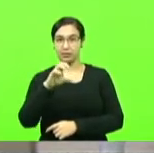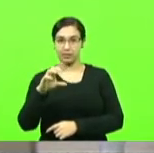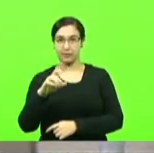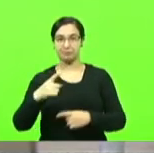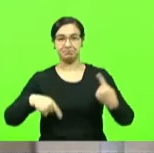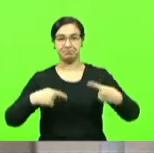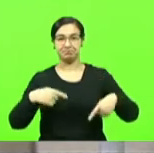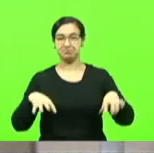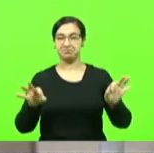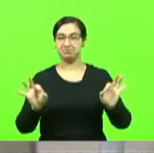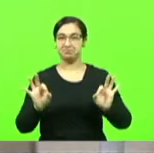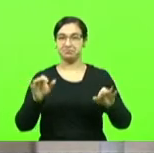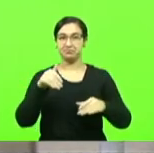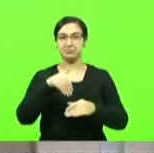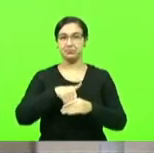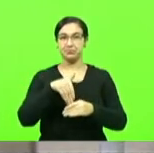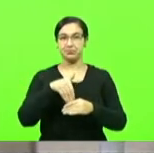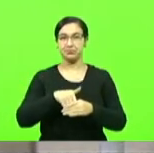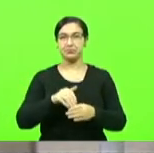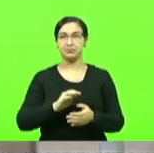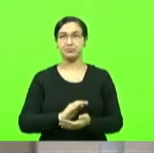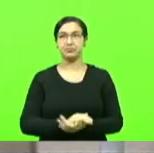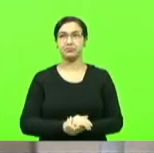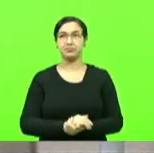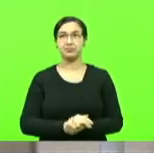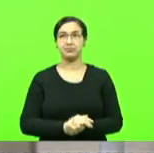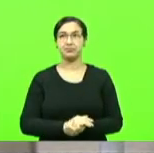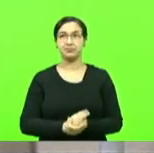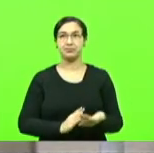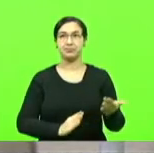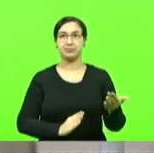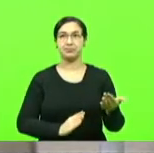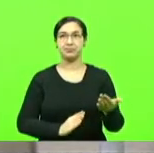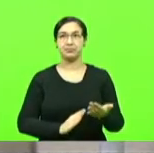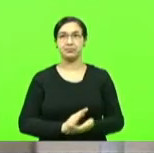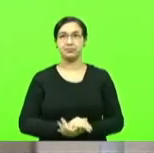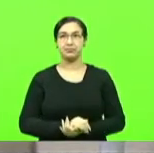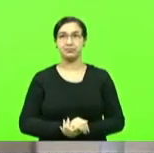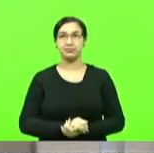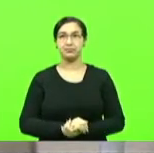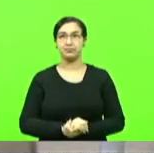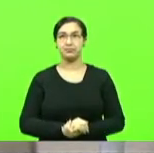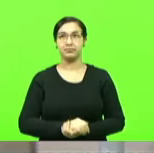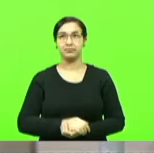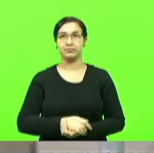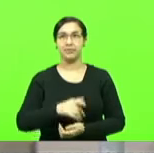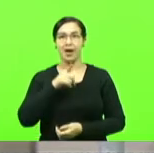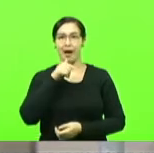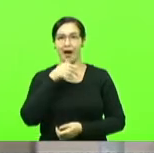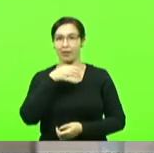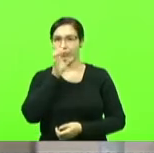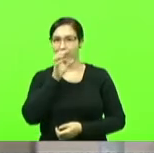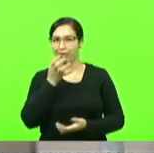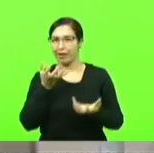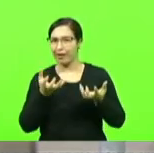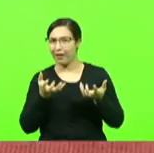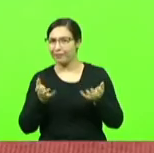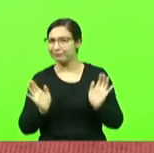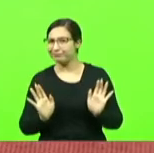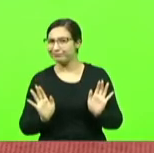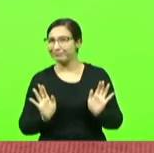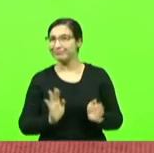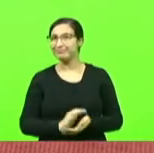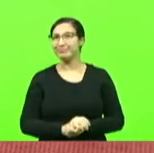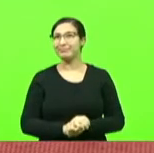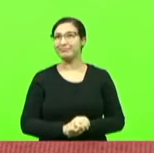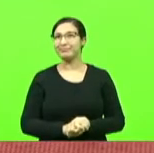é em votação. Deputados que aprovam, permaneçam como se encontram. O senhor não quer tomar uma água, presidente? Não, bem tranquilo. Enquanto